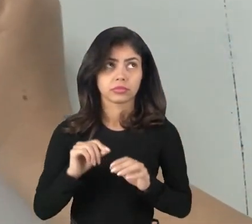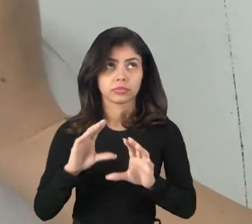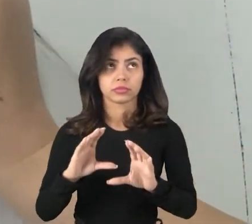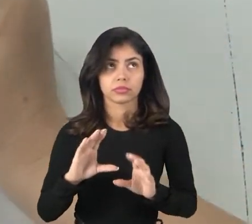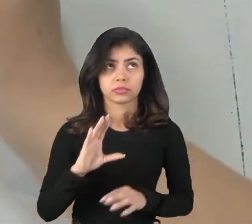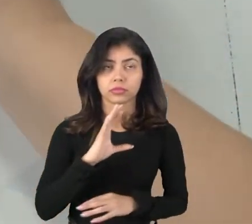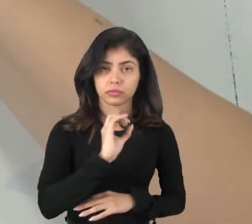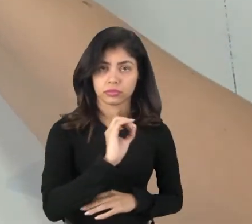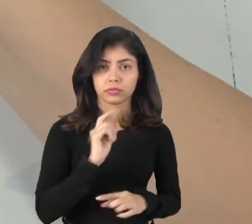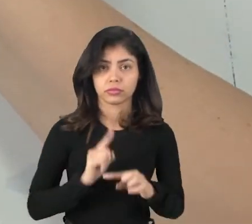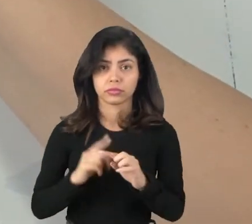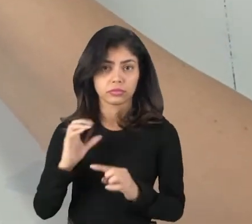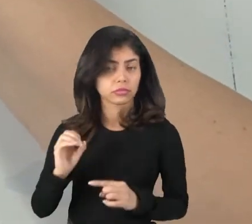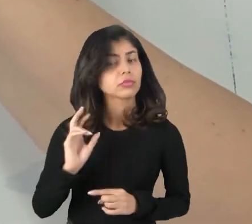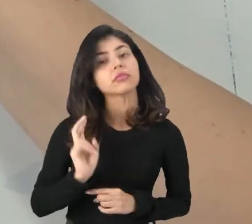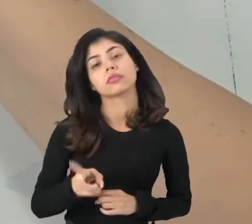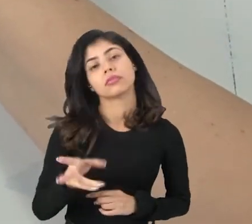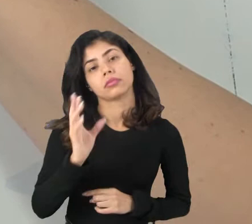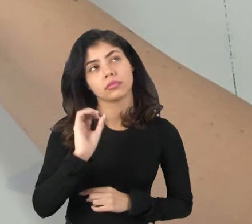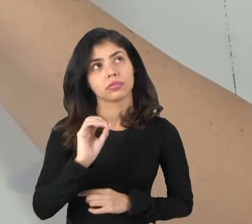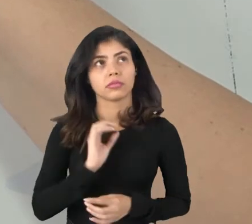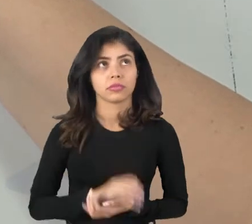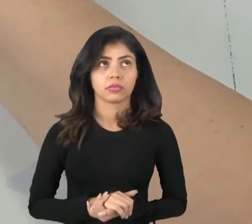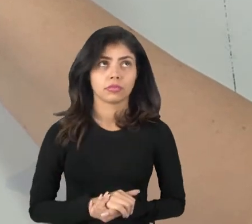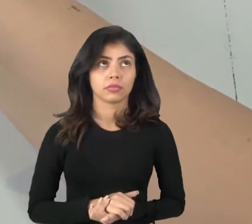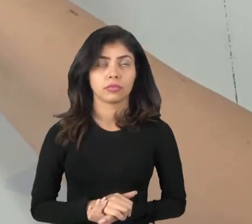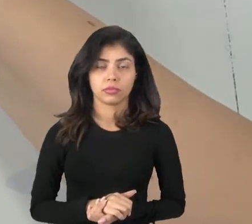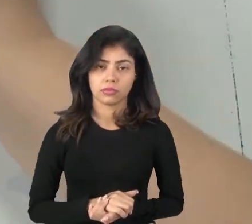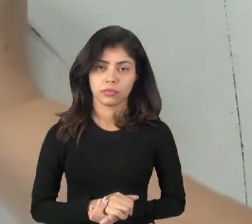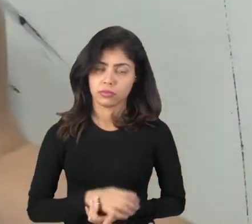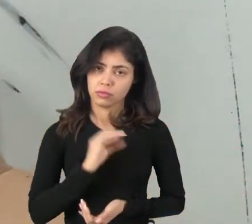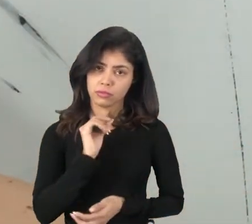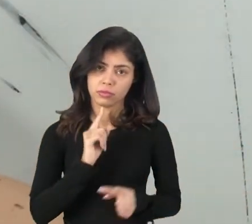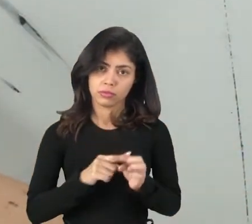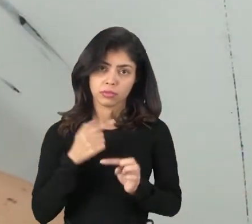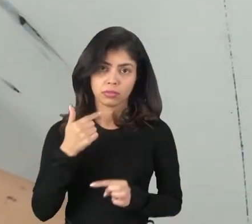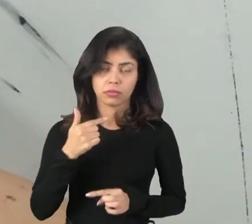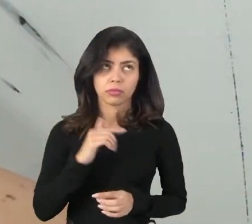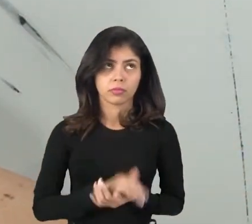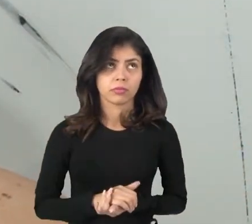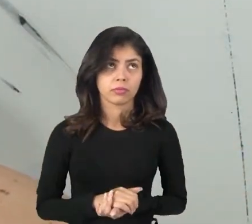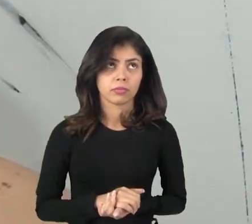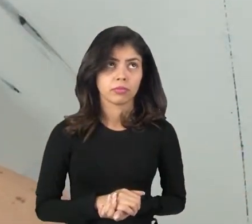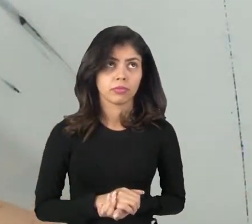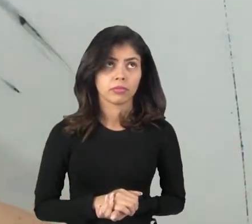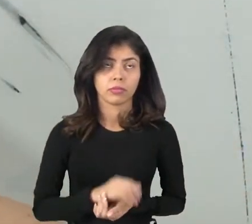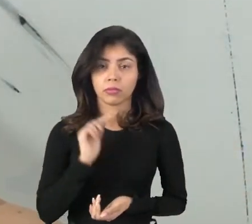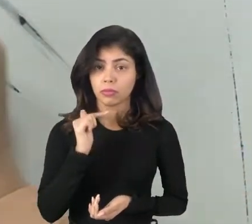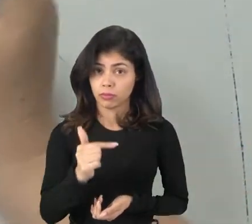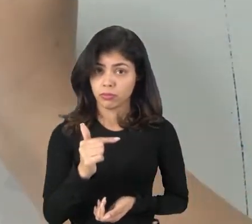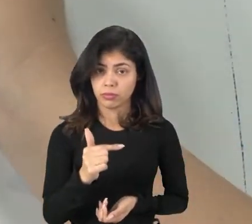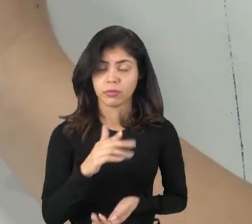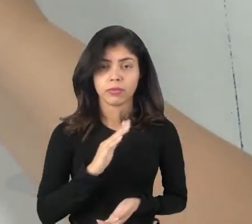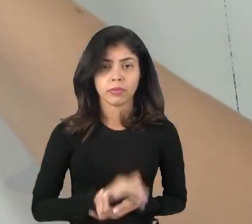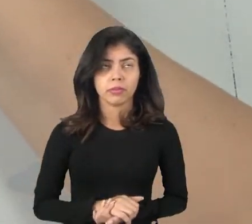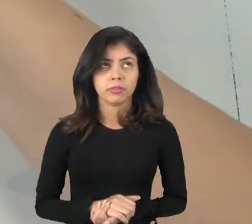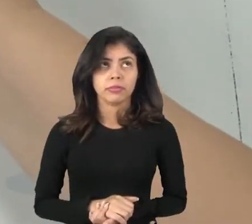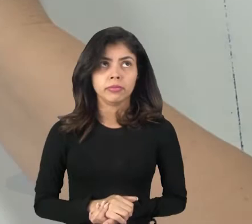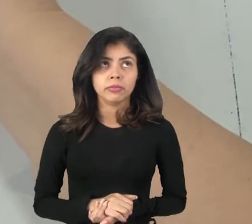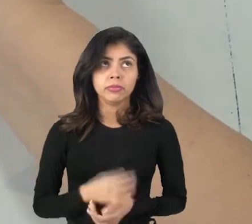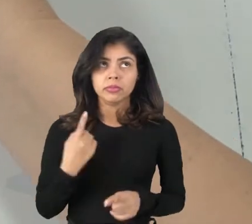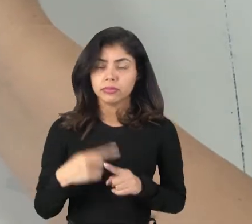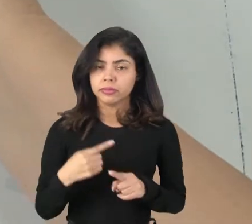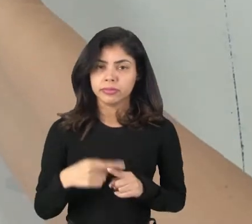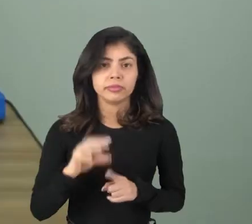0 permanece o 0. Eu tenho, né, o 0 mais 2, logo eu tenho o 2, né? Porque